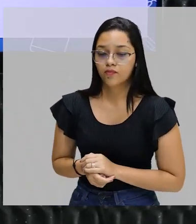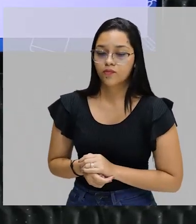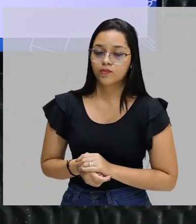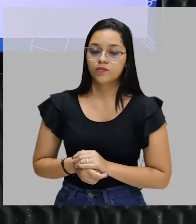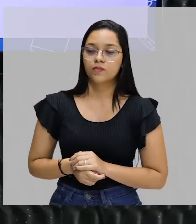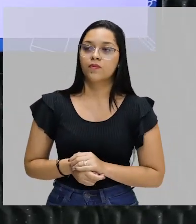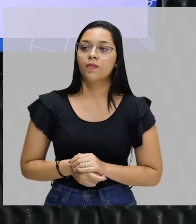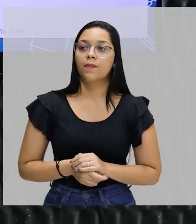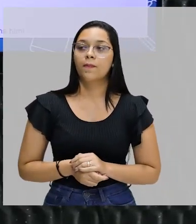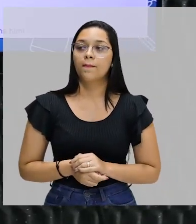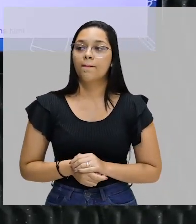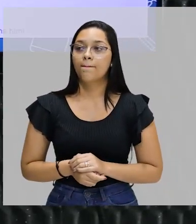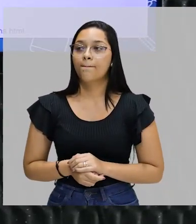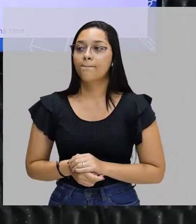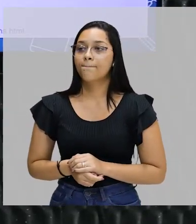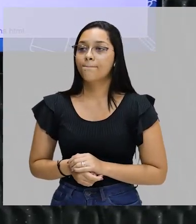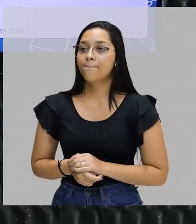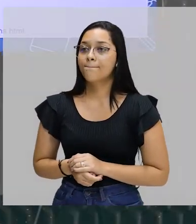certo?